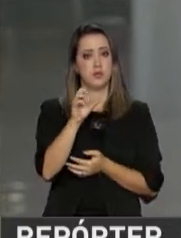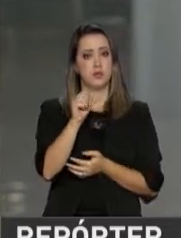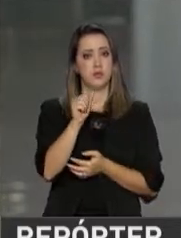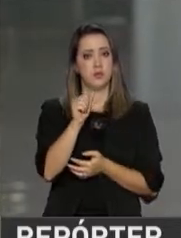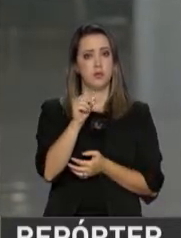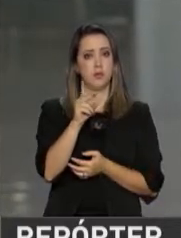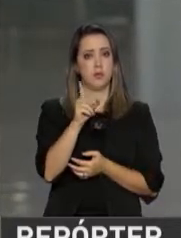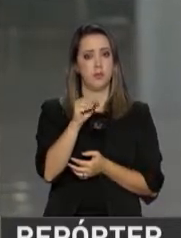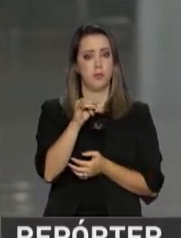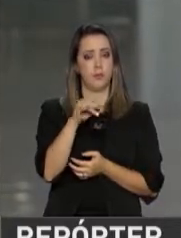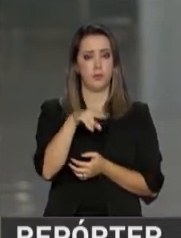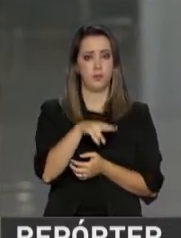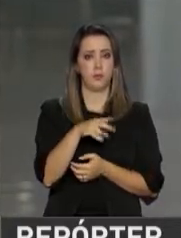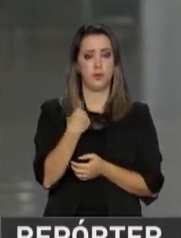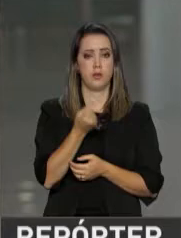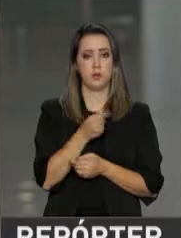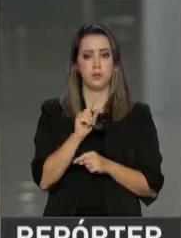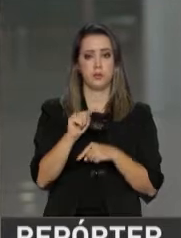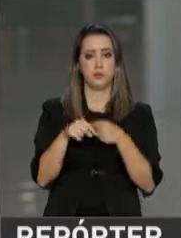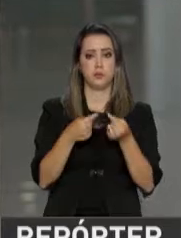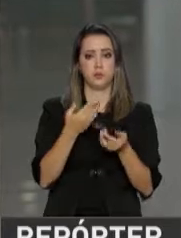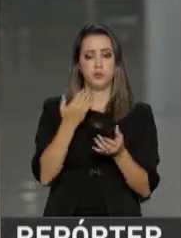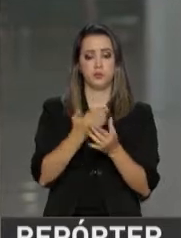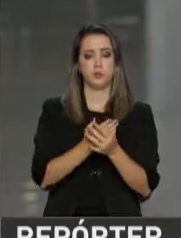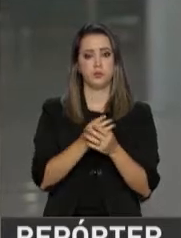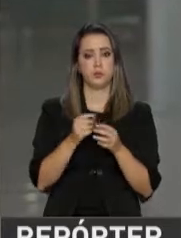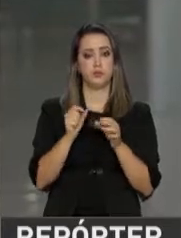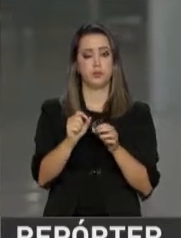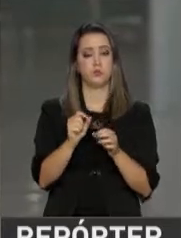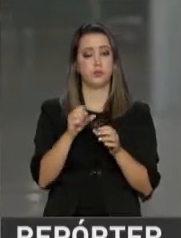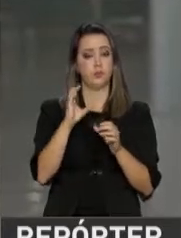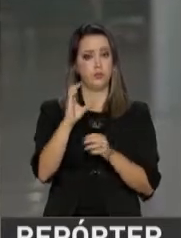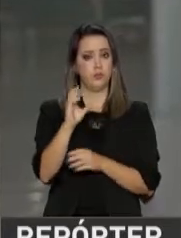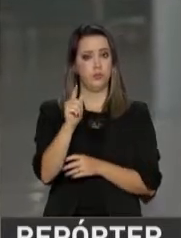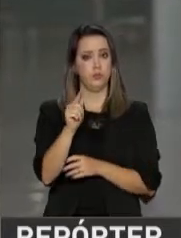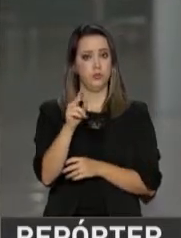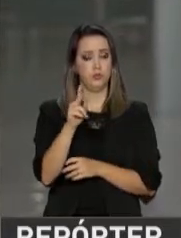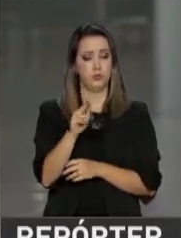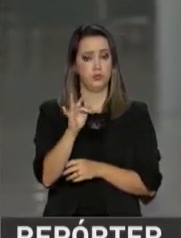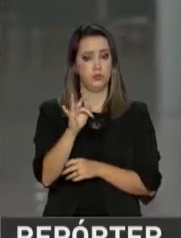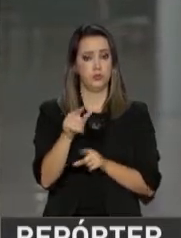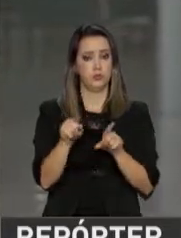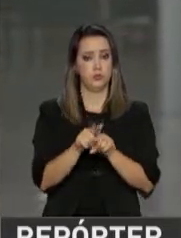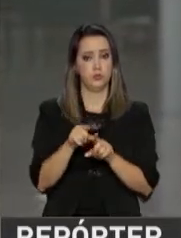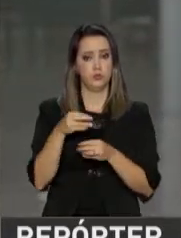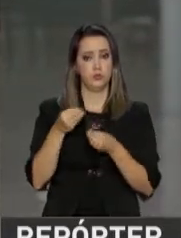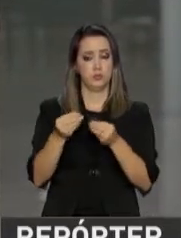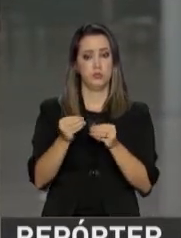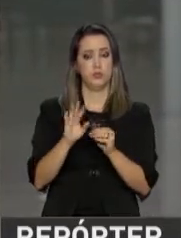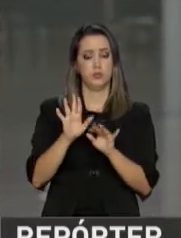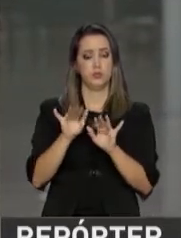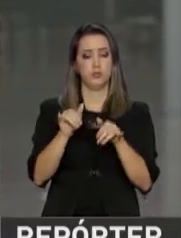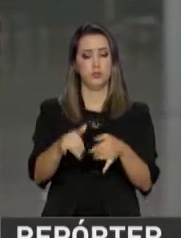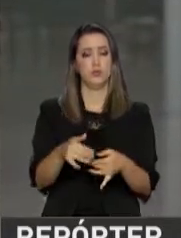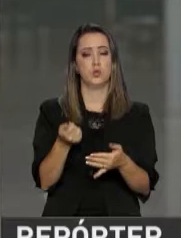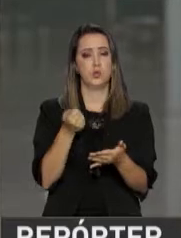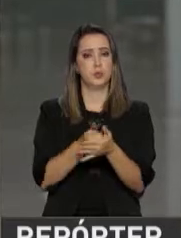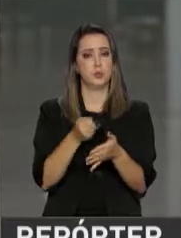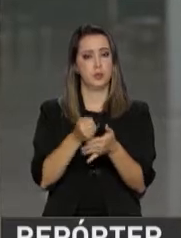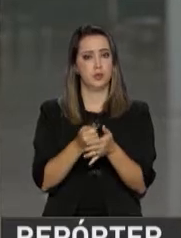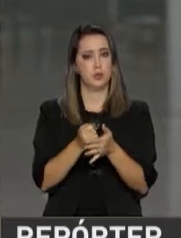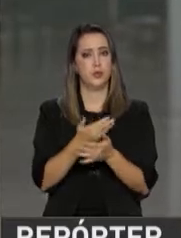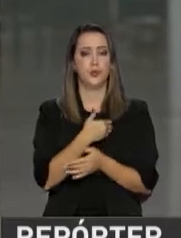enviaremos na sequência procurei a procuradoria geral da fazenda nacional para fins de ressarcimento ao